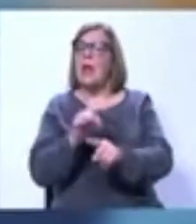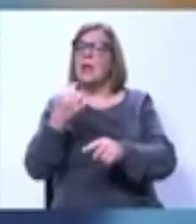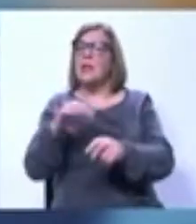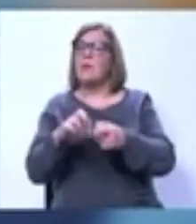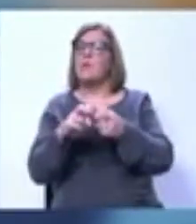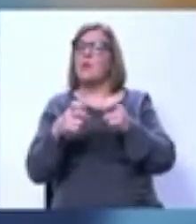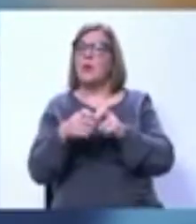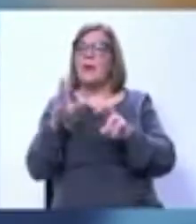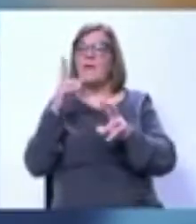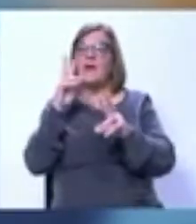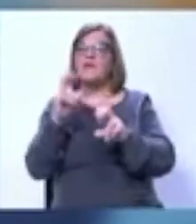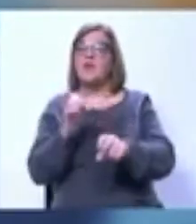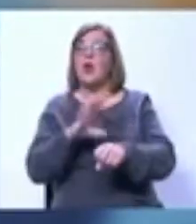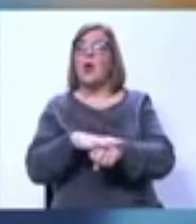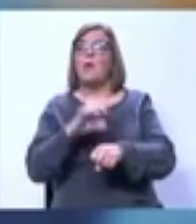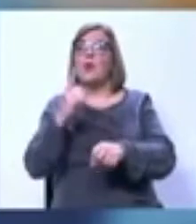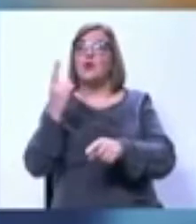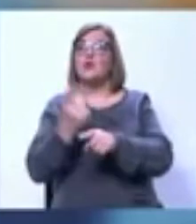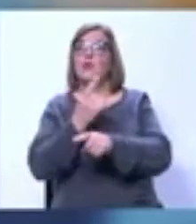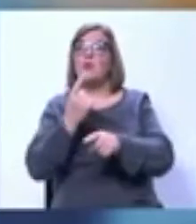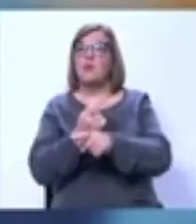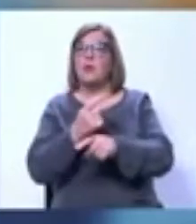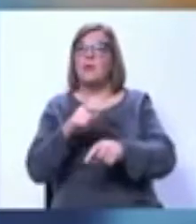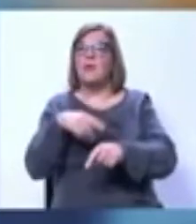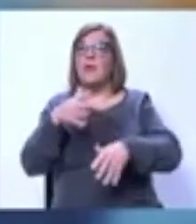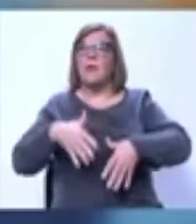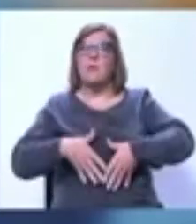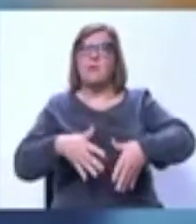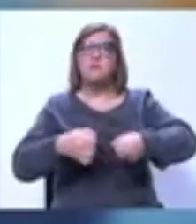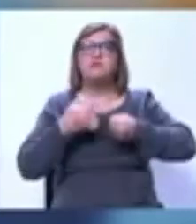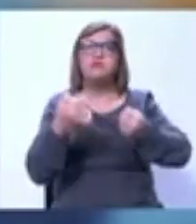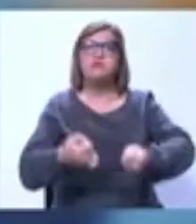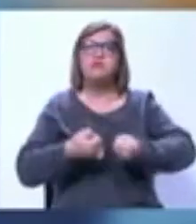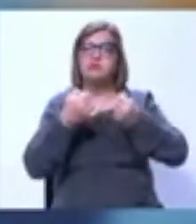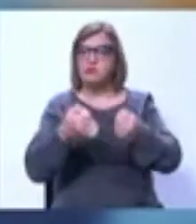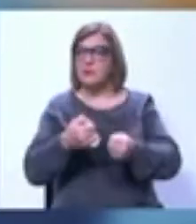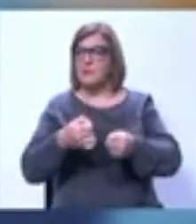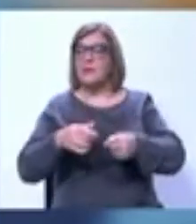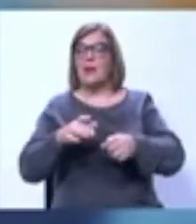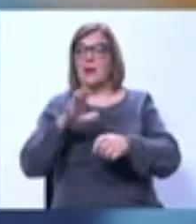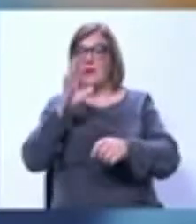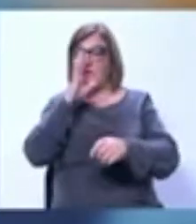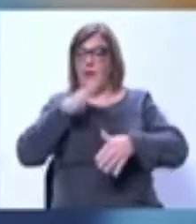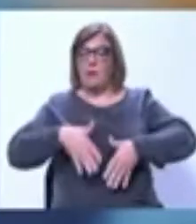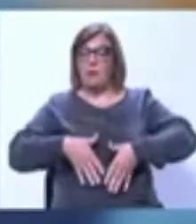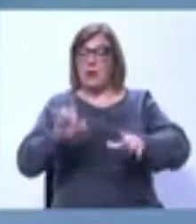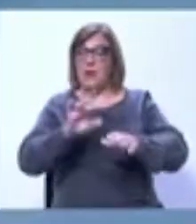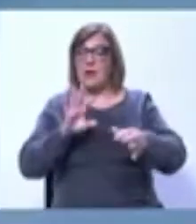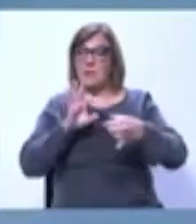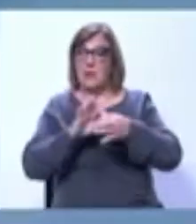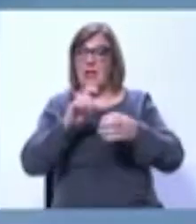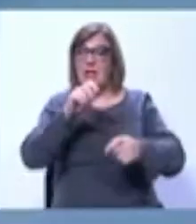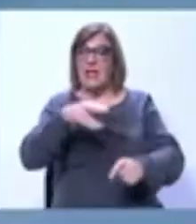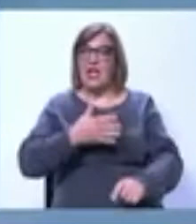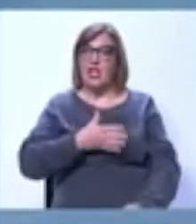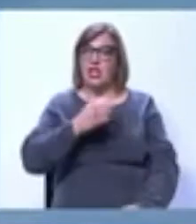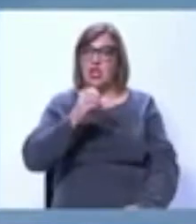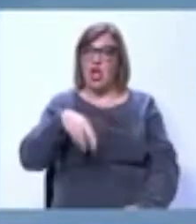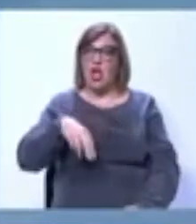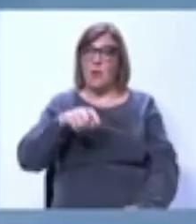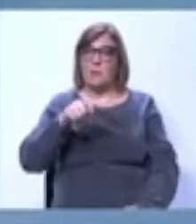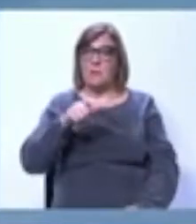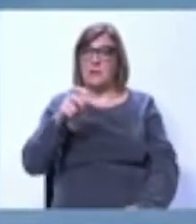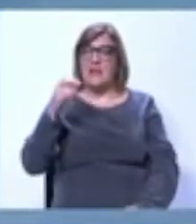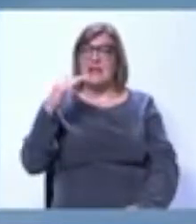às vezes tem investigado por causa de a infertilidade de aparenta infertilidade infertilidade associada à endometriose é muito issimo